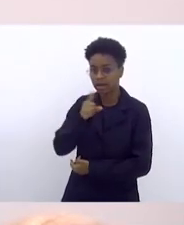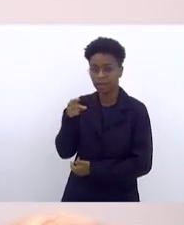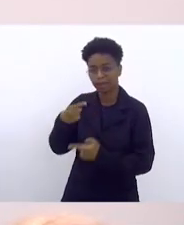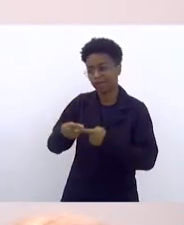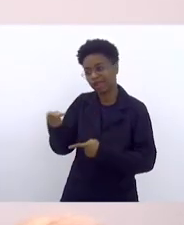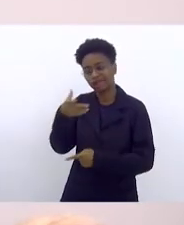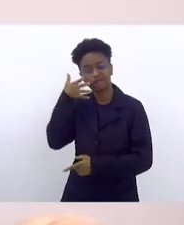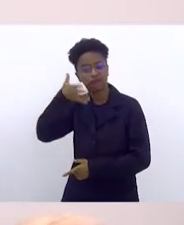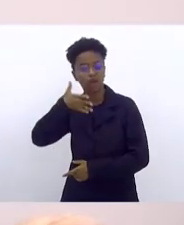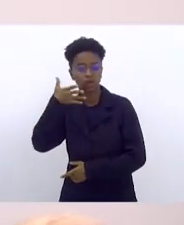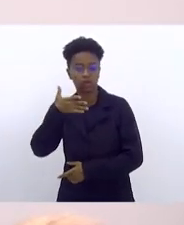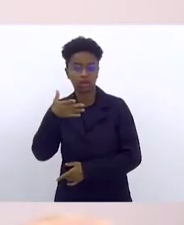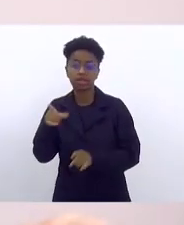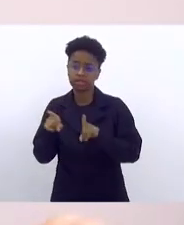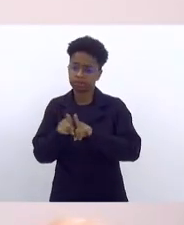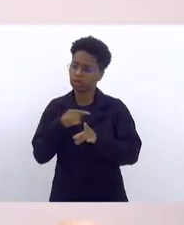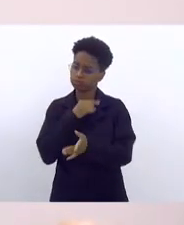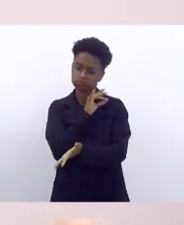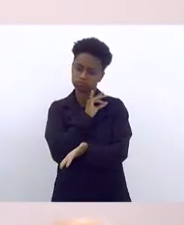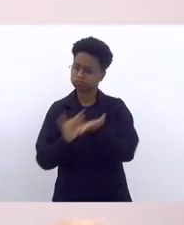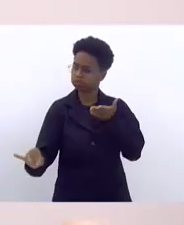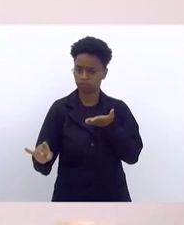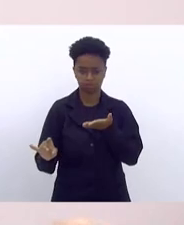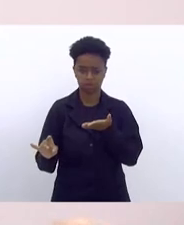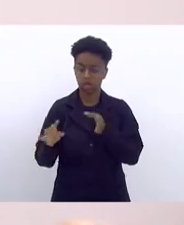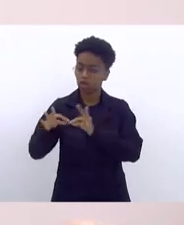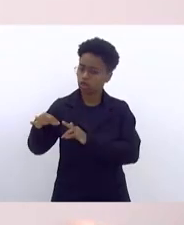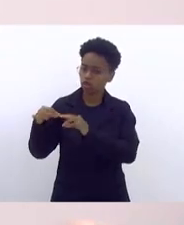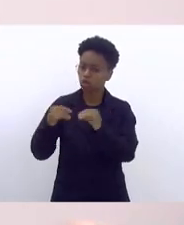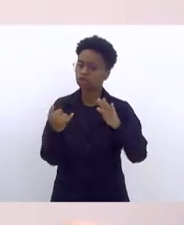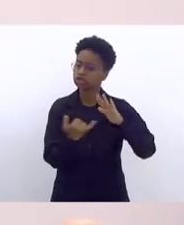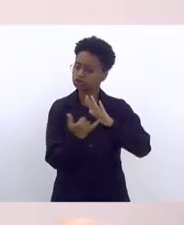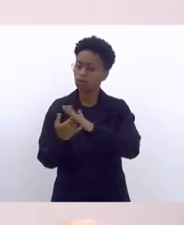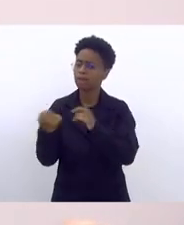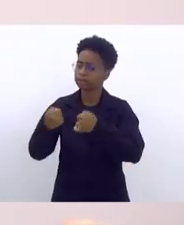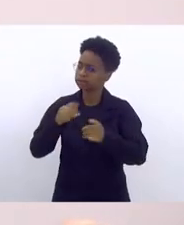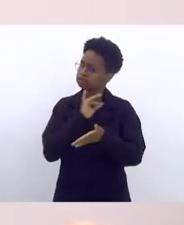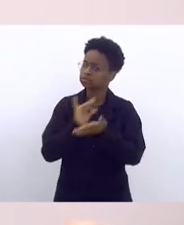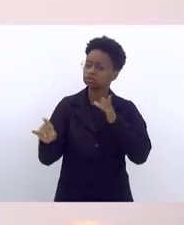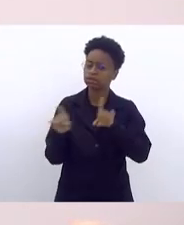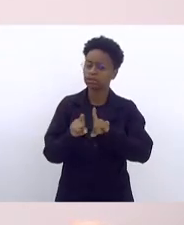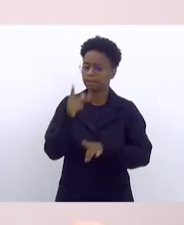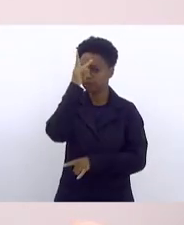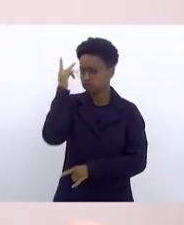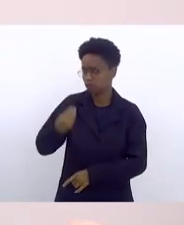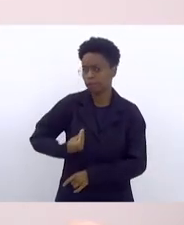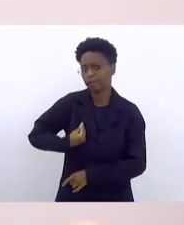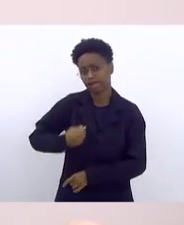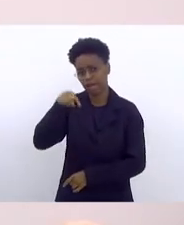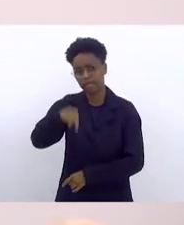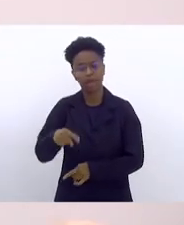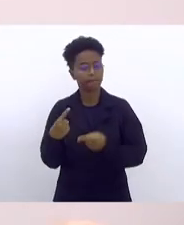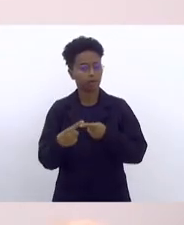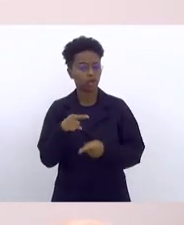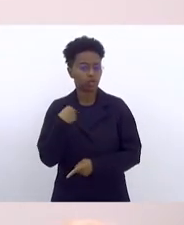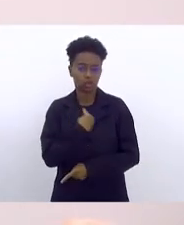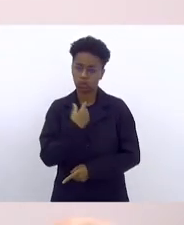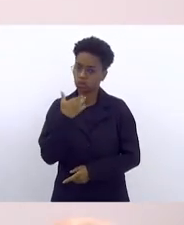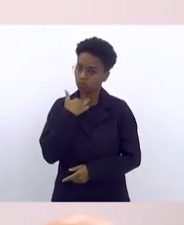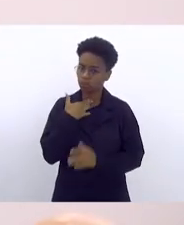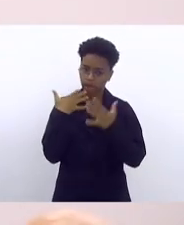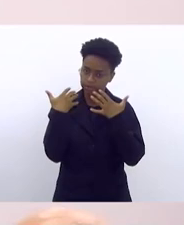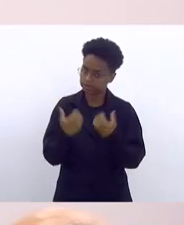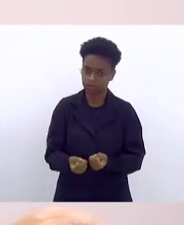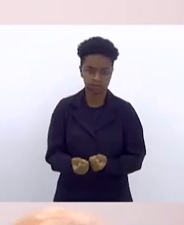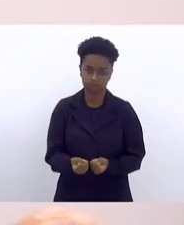e que isso seja repudiado por todas as instituições e pessoas aqui presentes porque nós não podemos aceitar